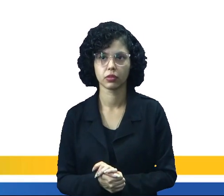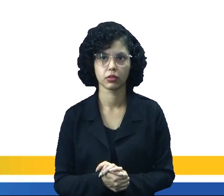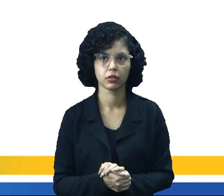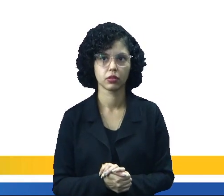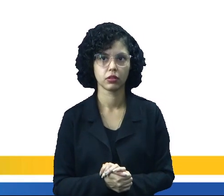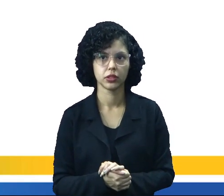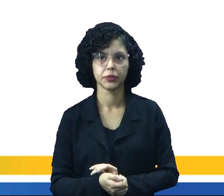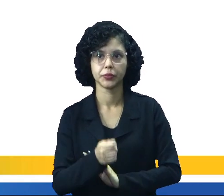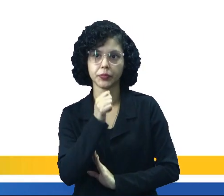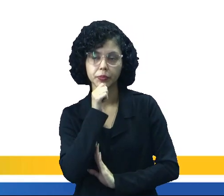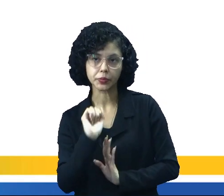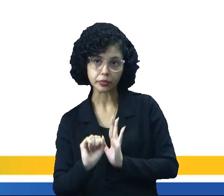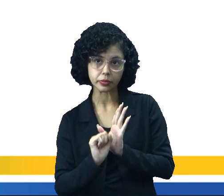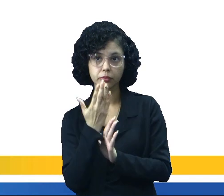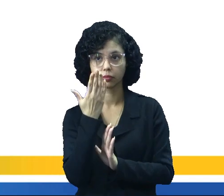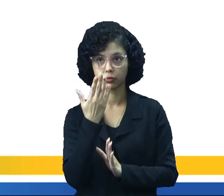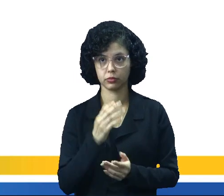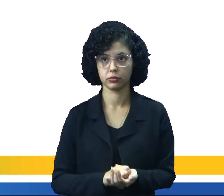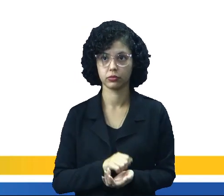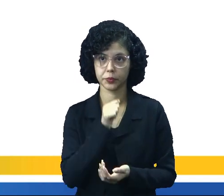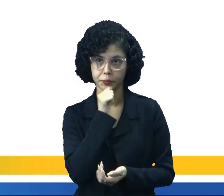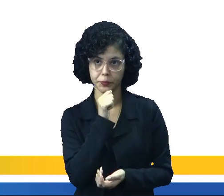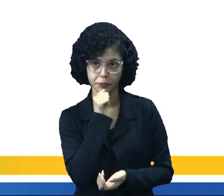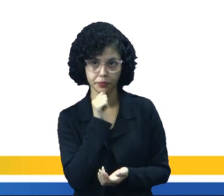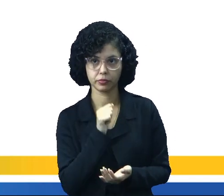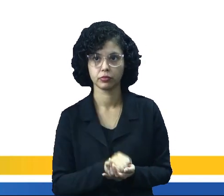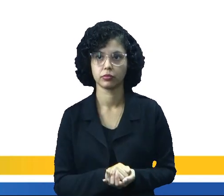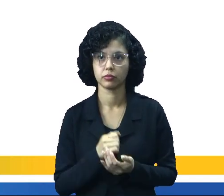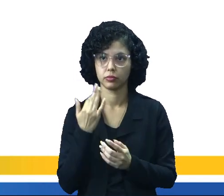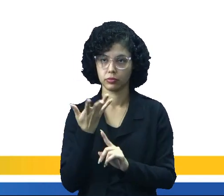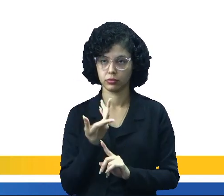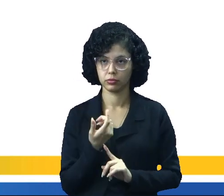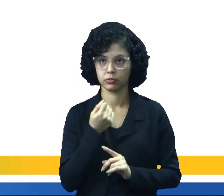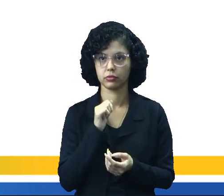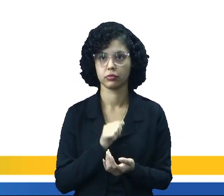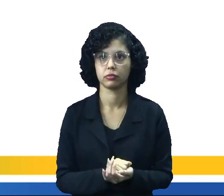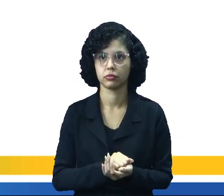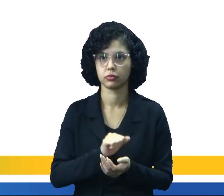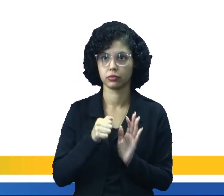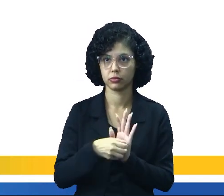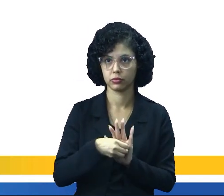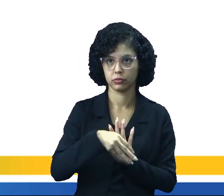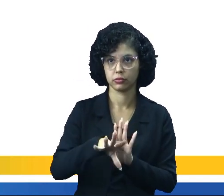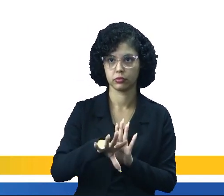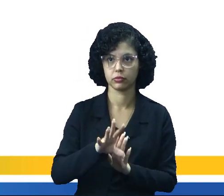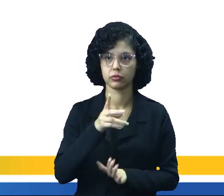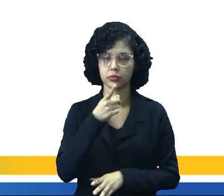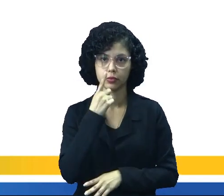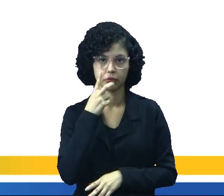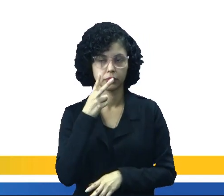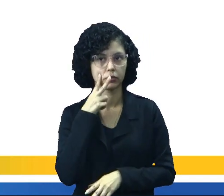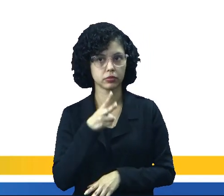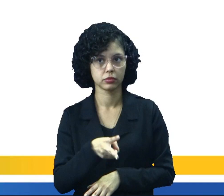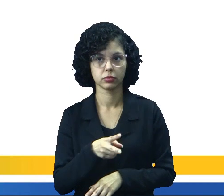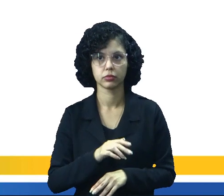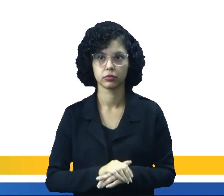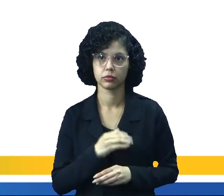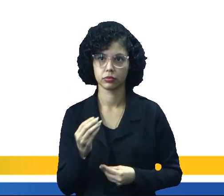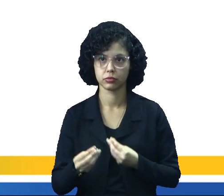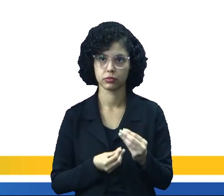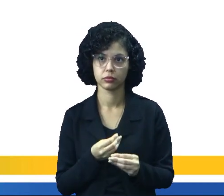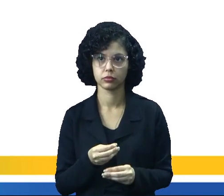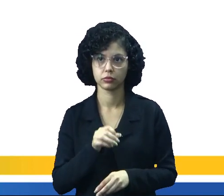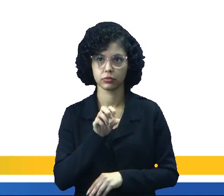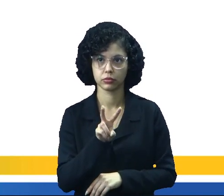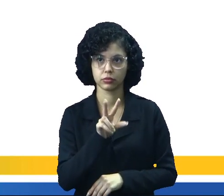Com relação à origem, né, a arte abstrata, ela está intimamente relacionada com as